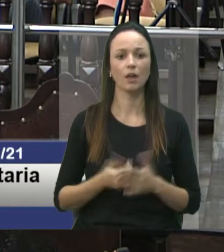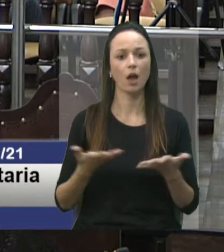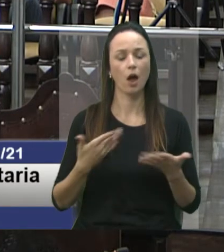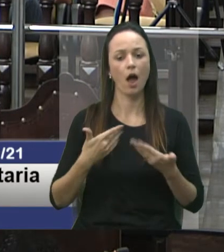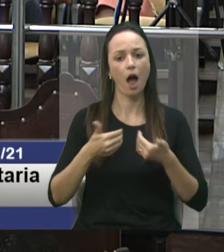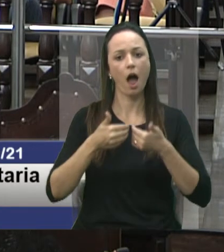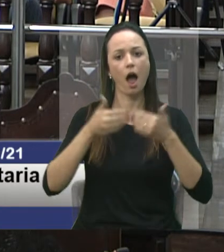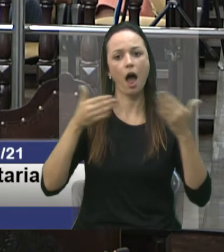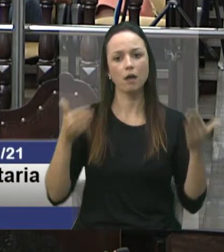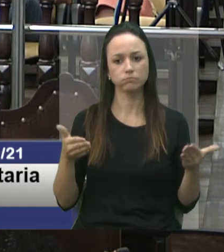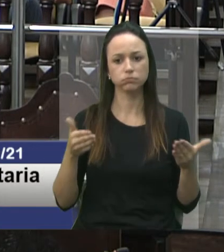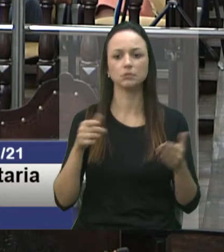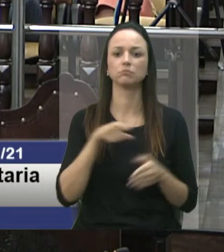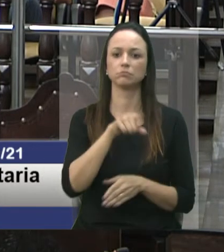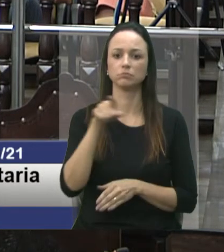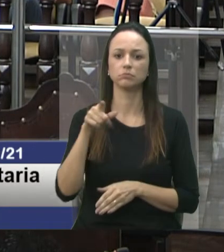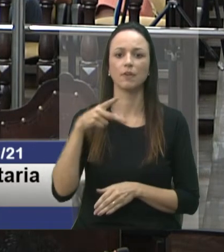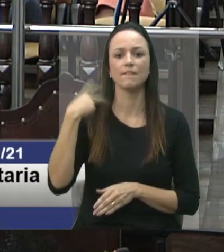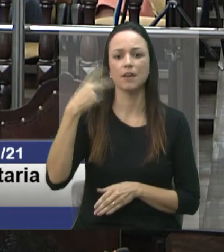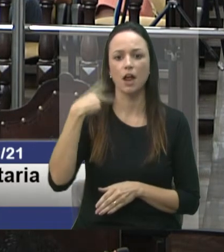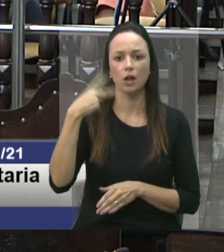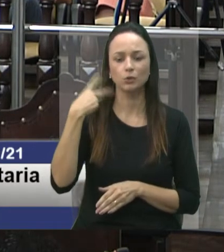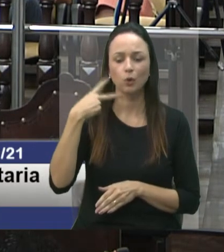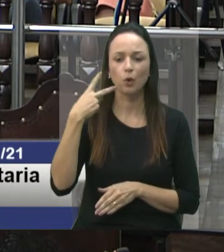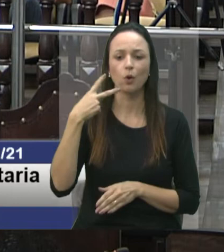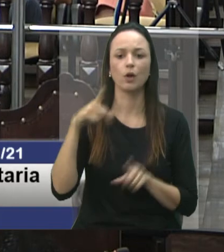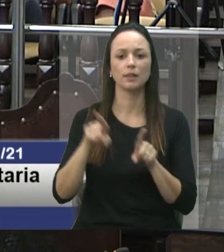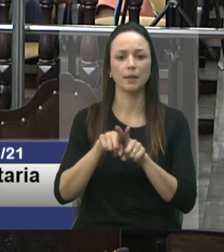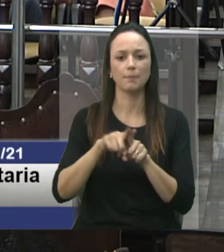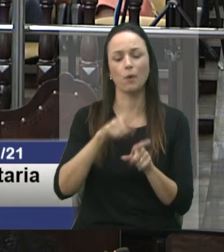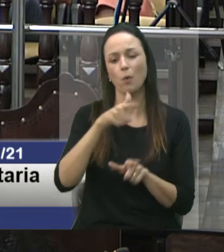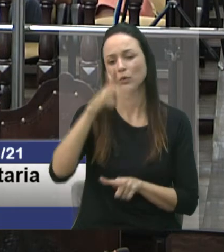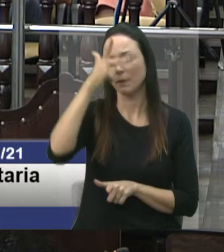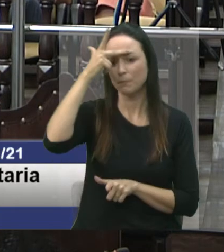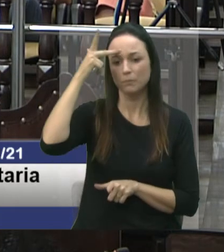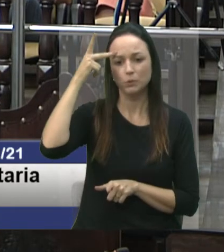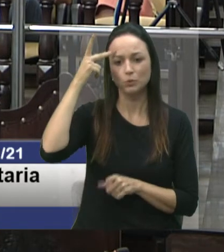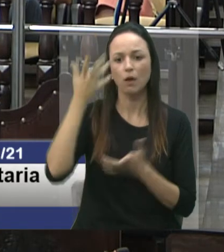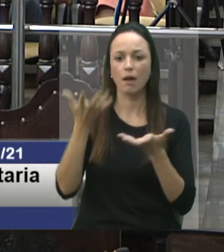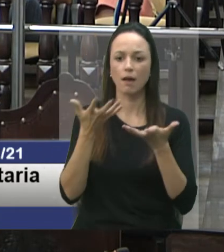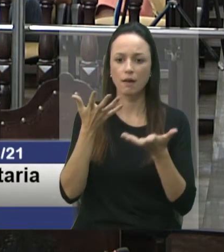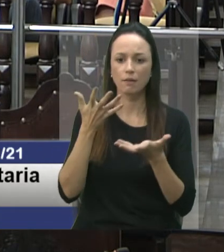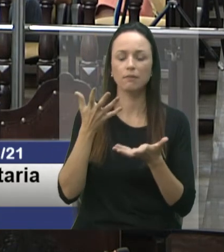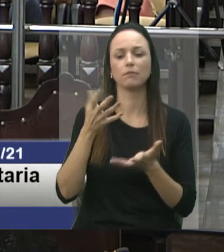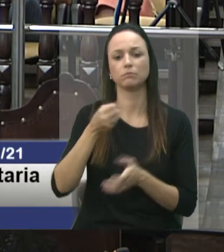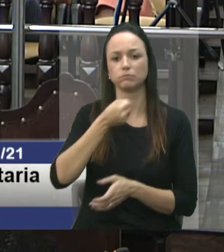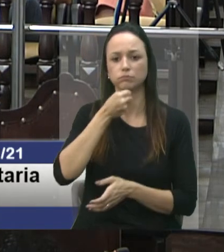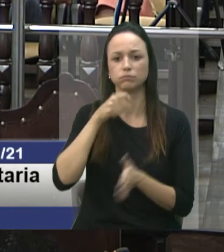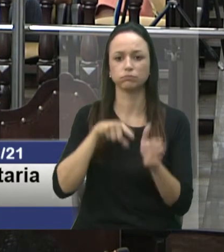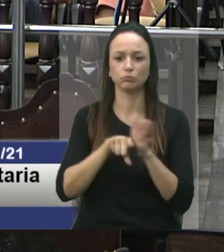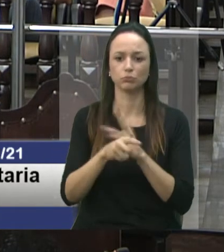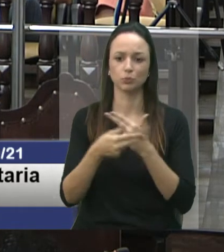palavra para o vereador e para os demais que estão presentes aqui nessa audiência.